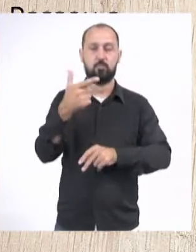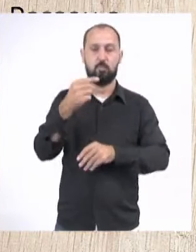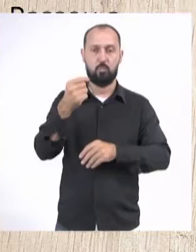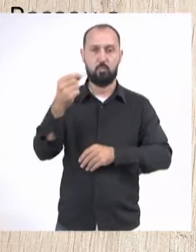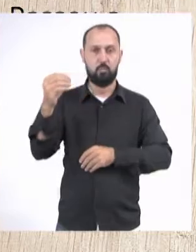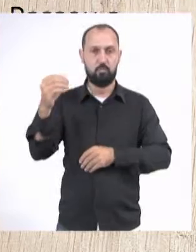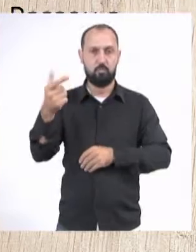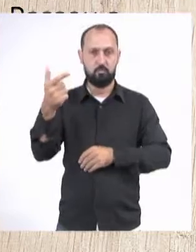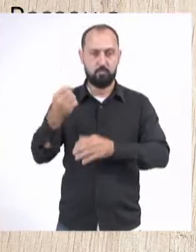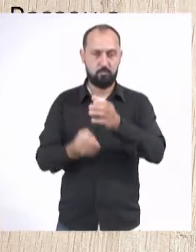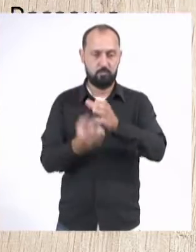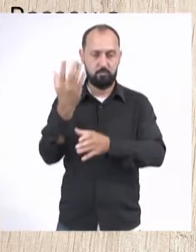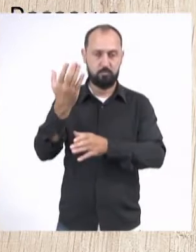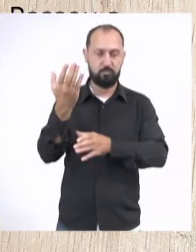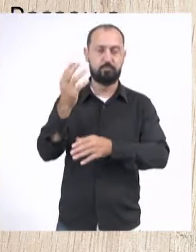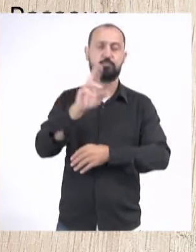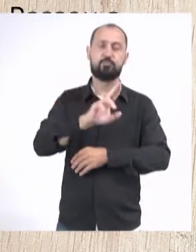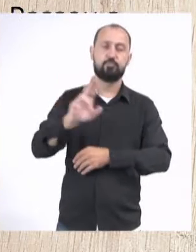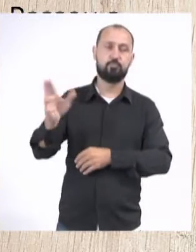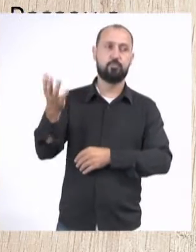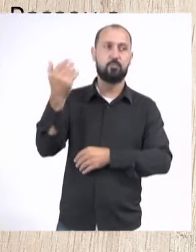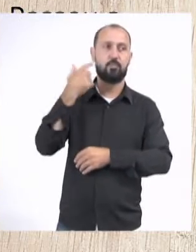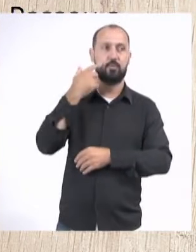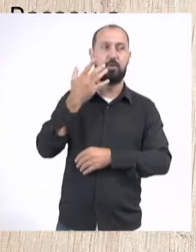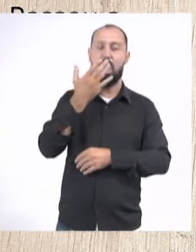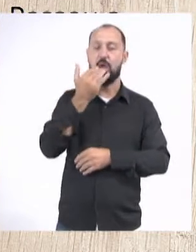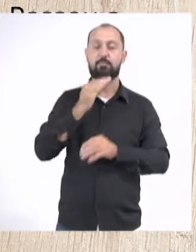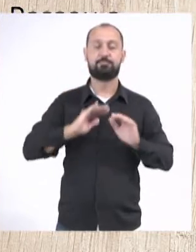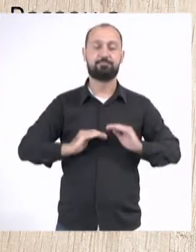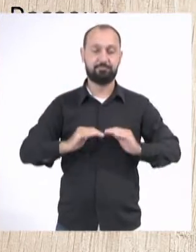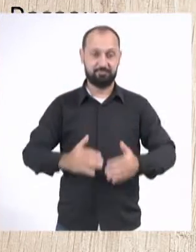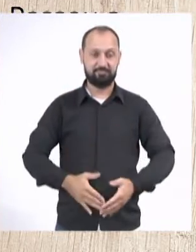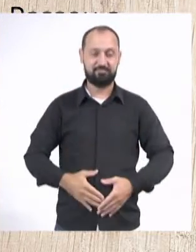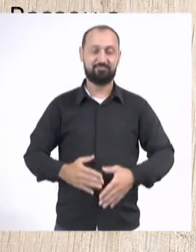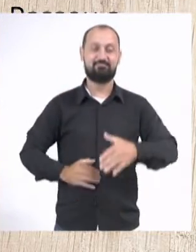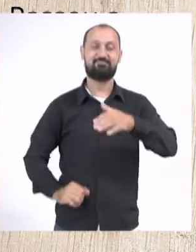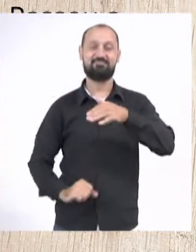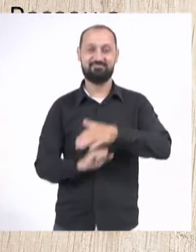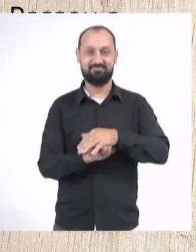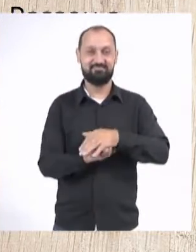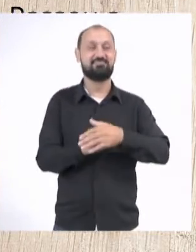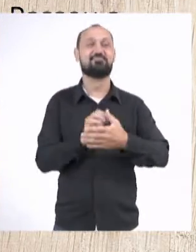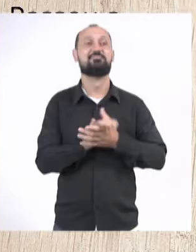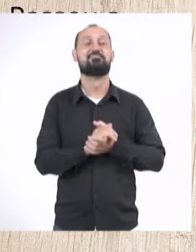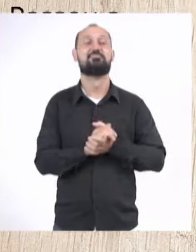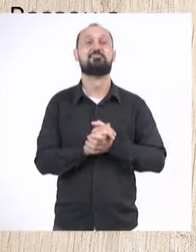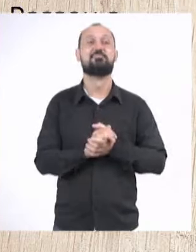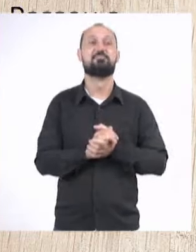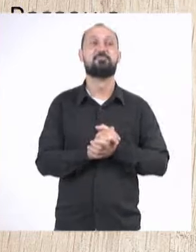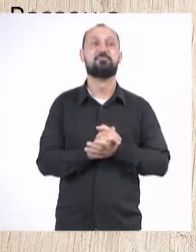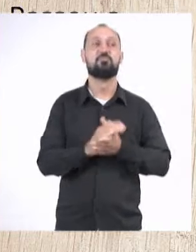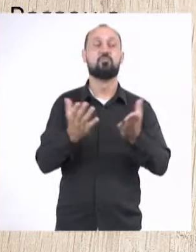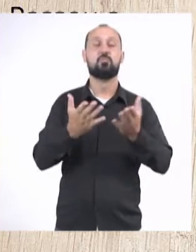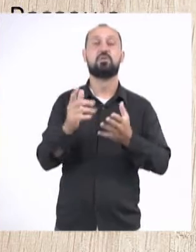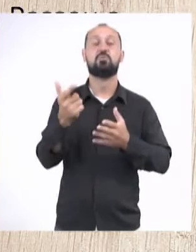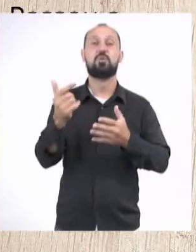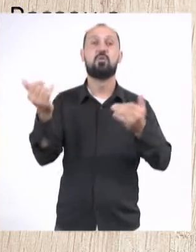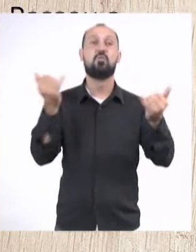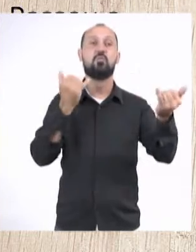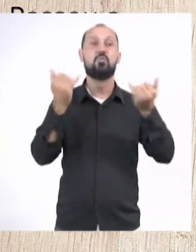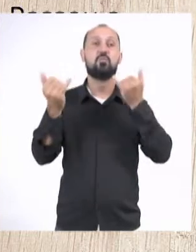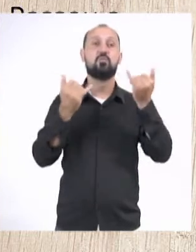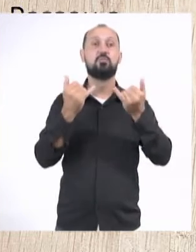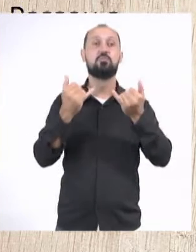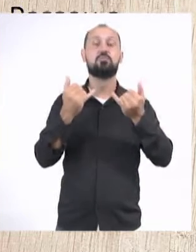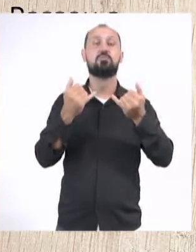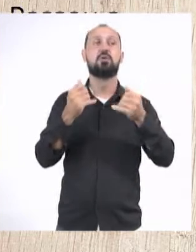O nome do programa anteriormente era Barriga Cheia. Contudo, hoje nós não temos informações de quando